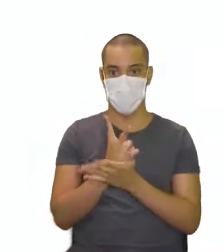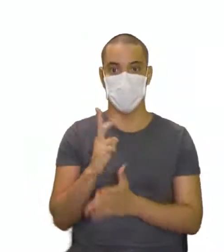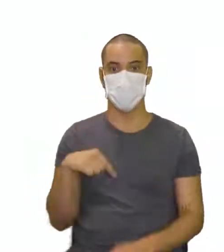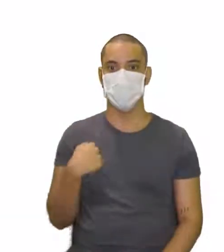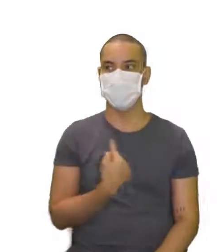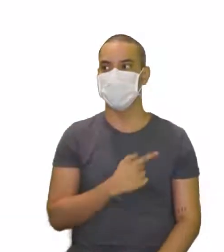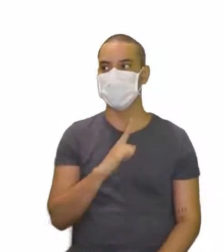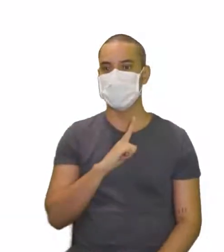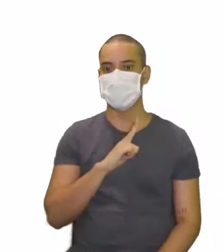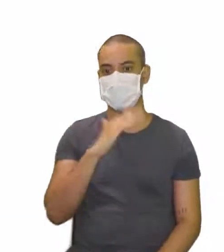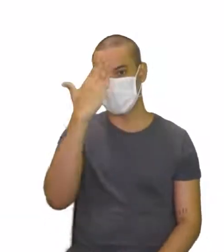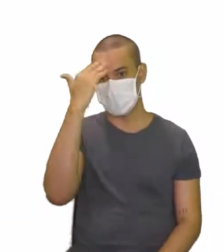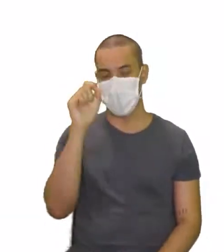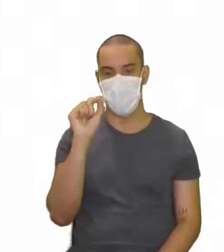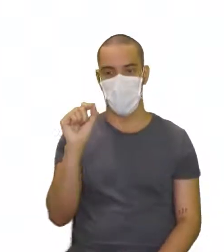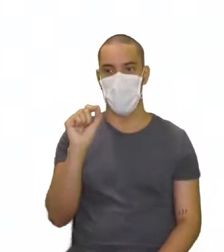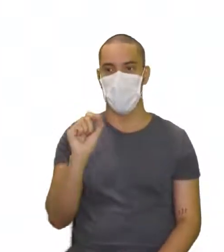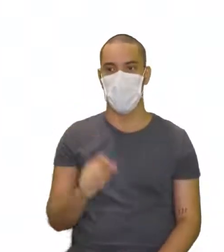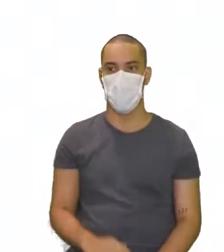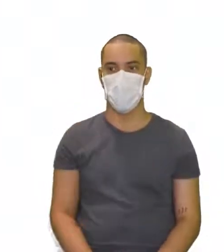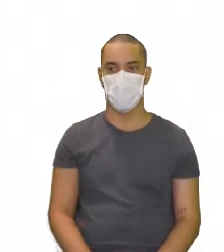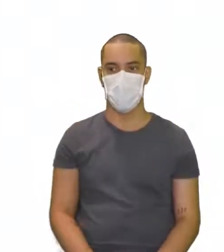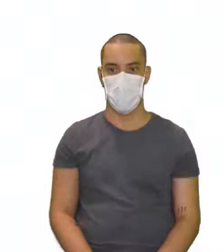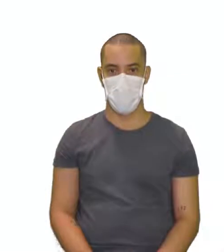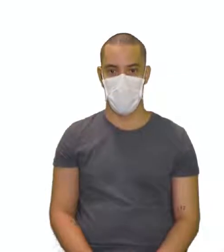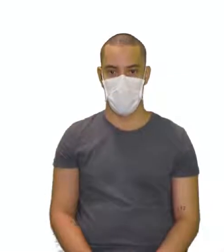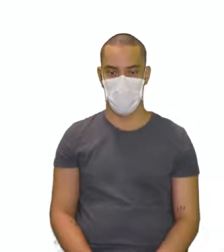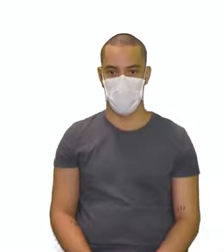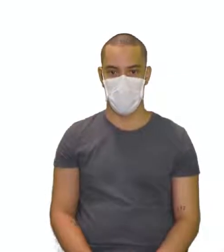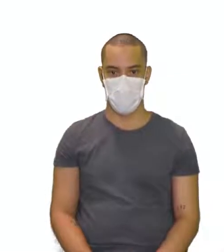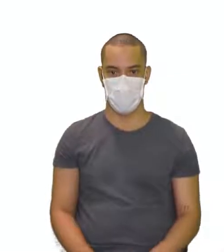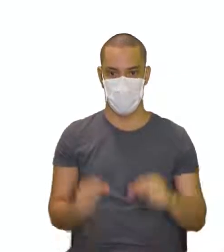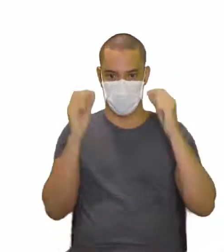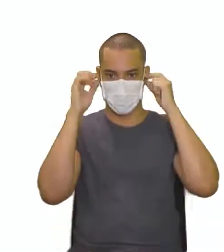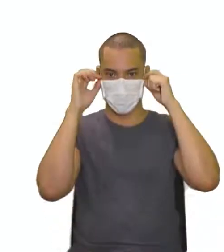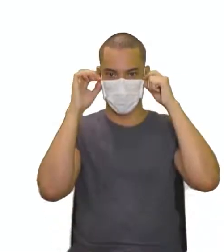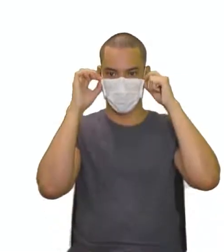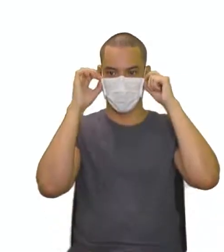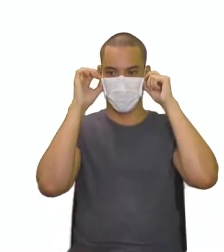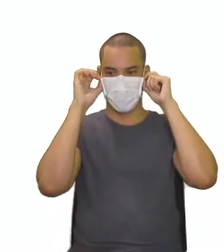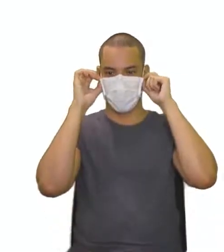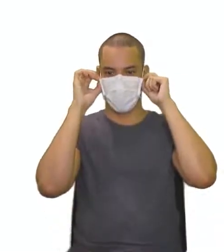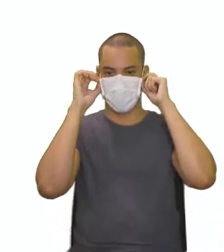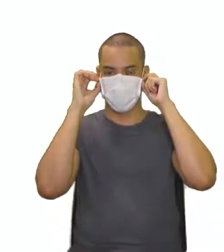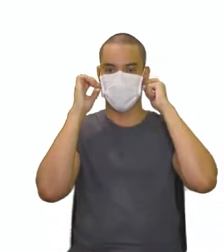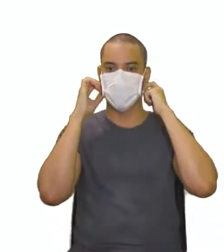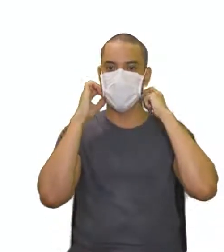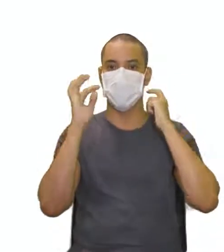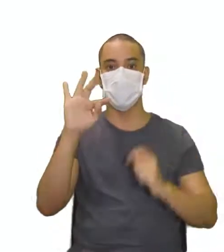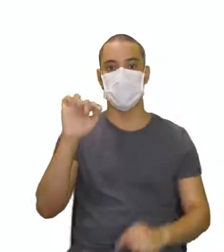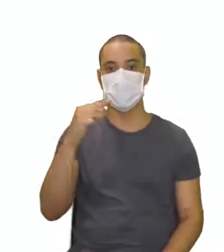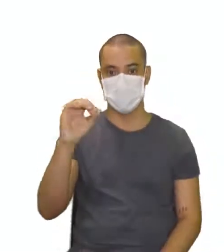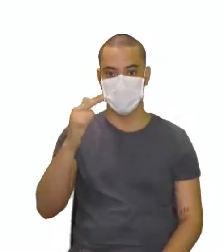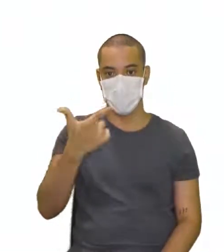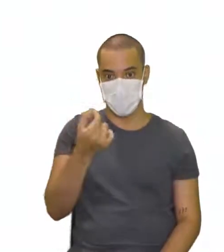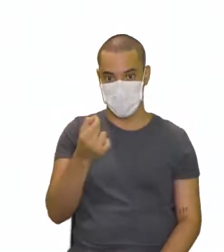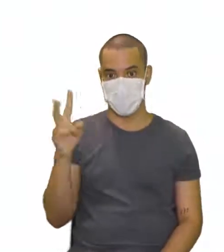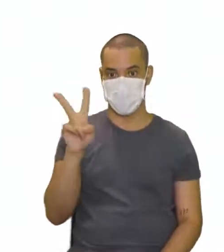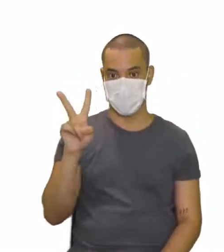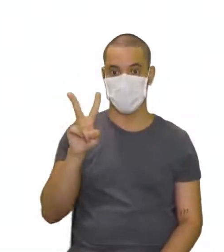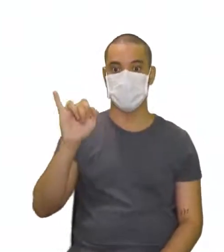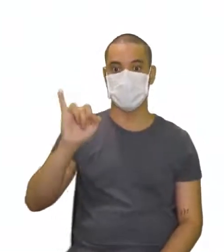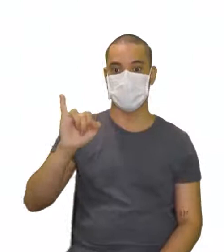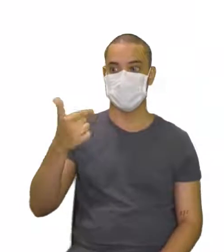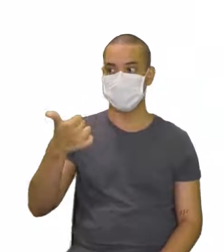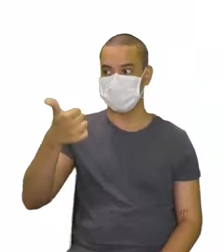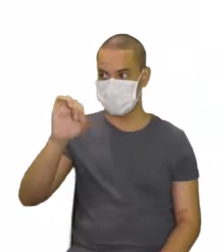ter o seguinte, o que a gente pode obter de informação? Olha só, quando a tensão é 20, a corrente vale 10. Você pode ver que tem um